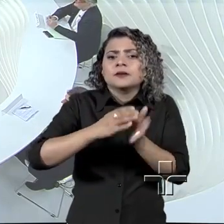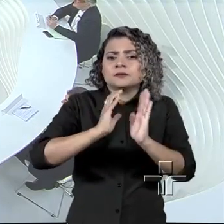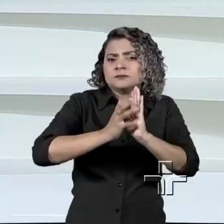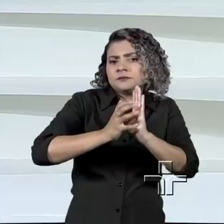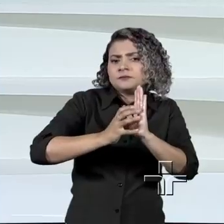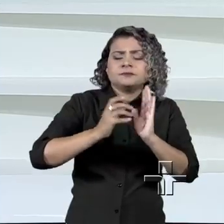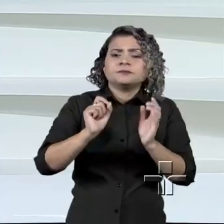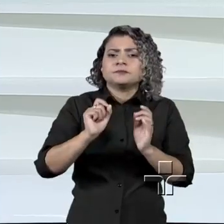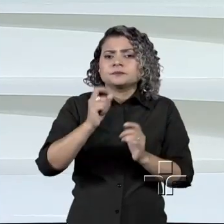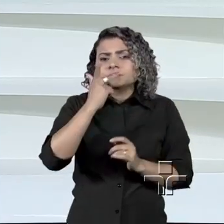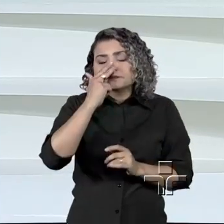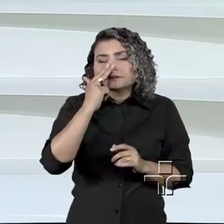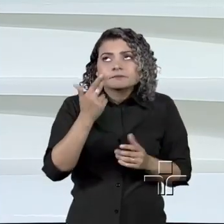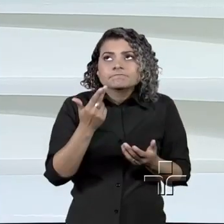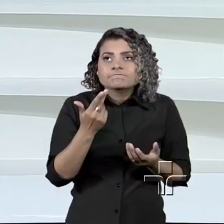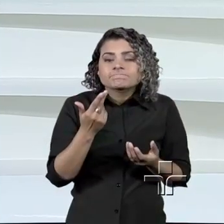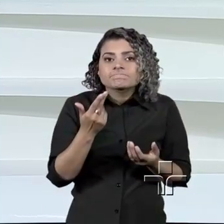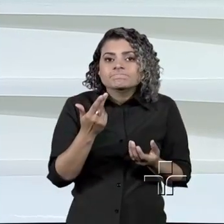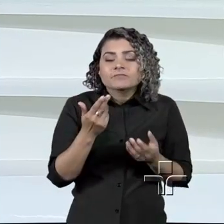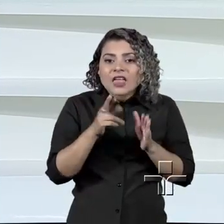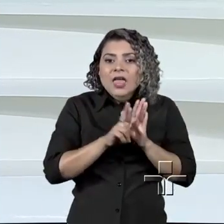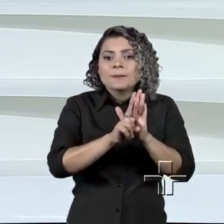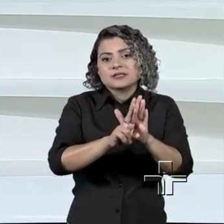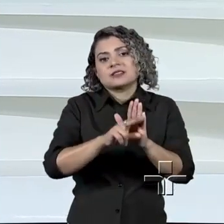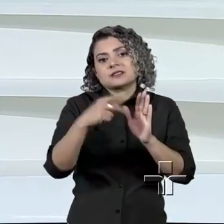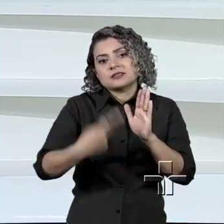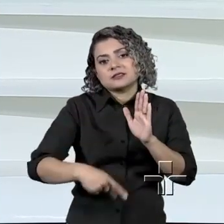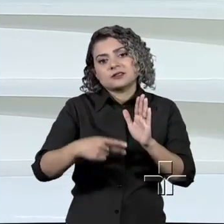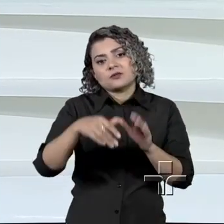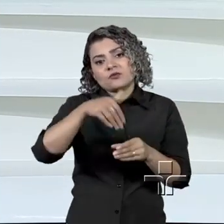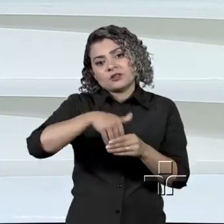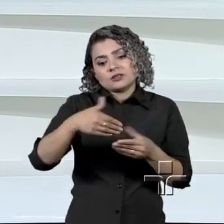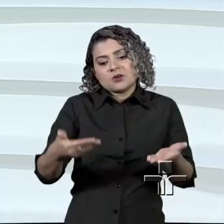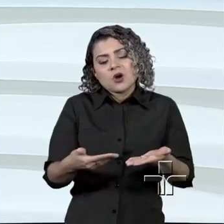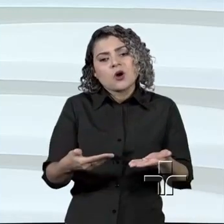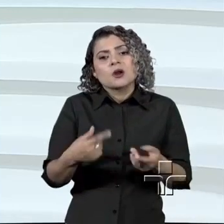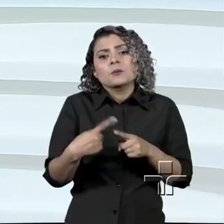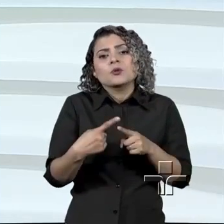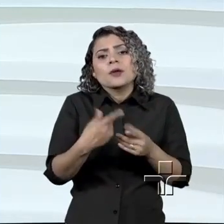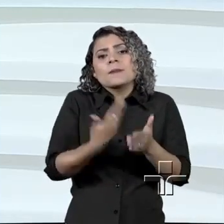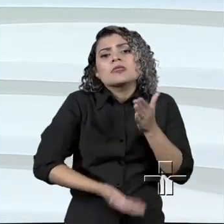de ser a representação desse eleitorado?